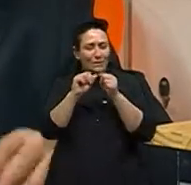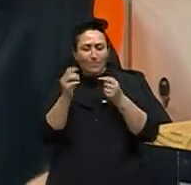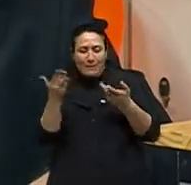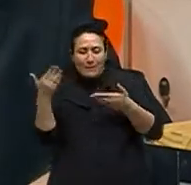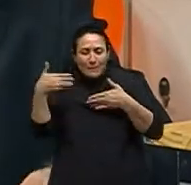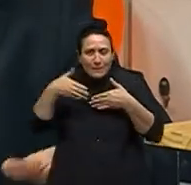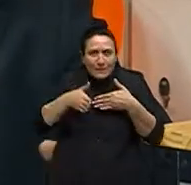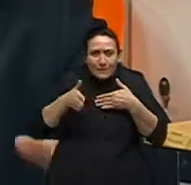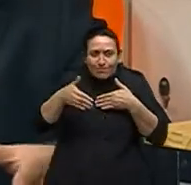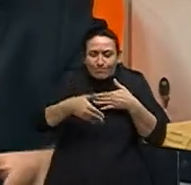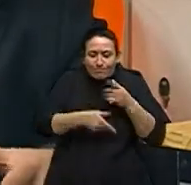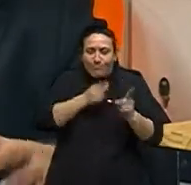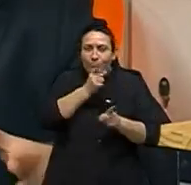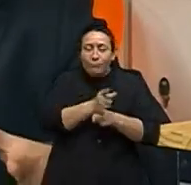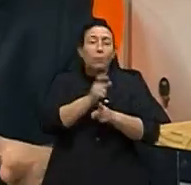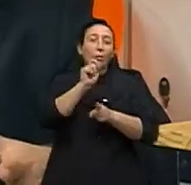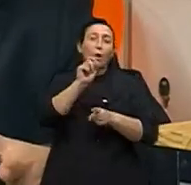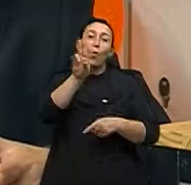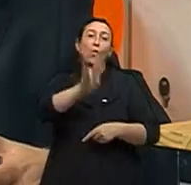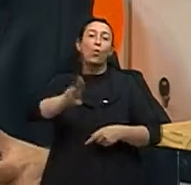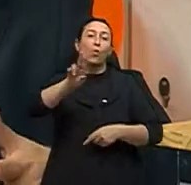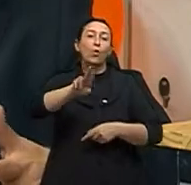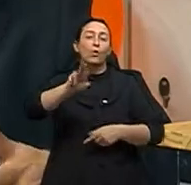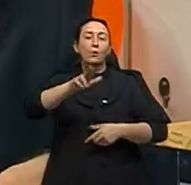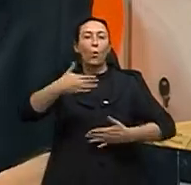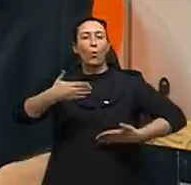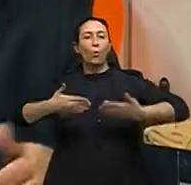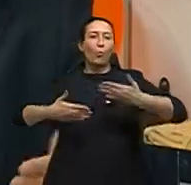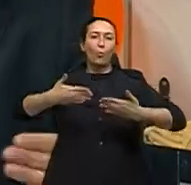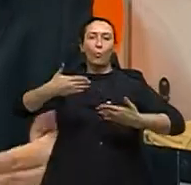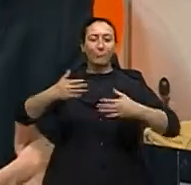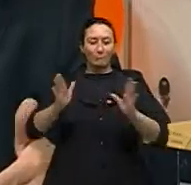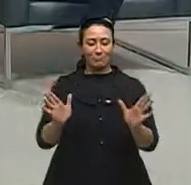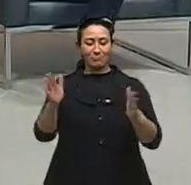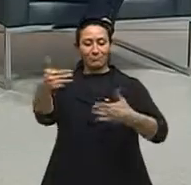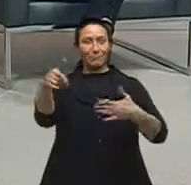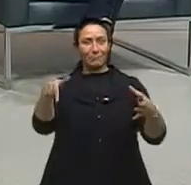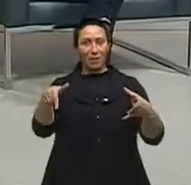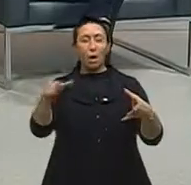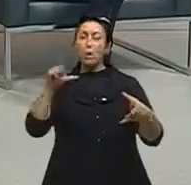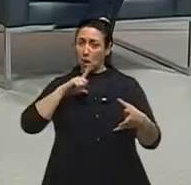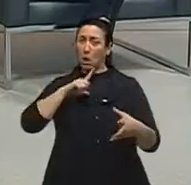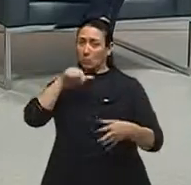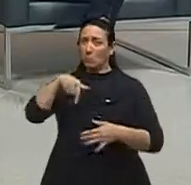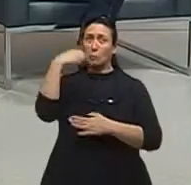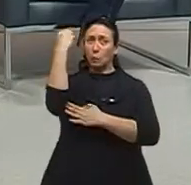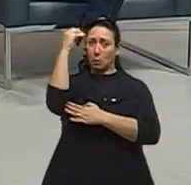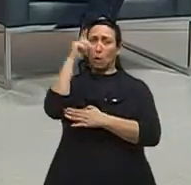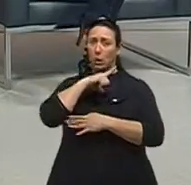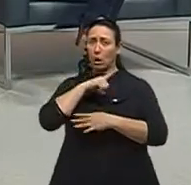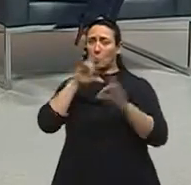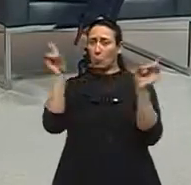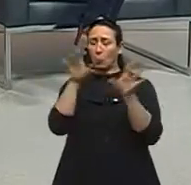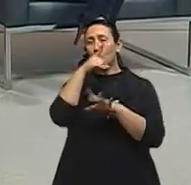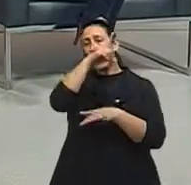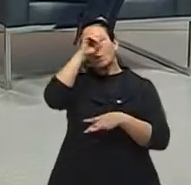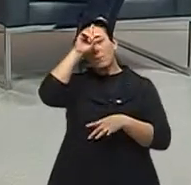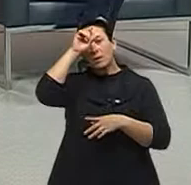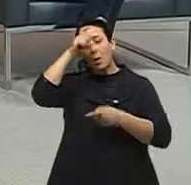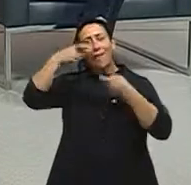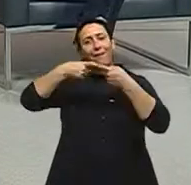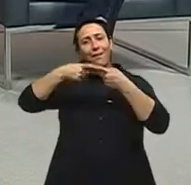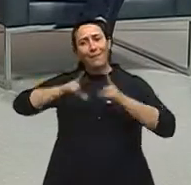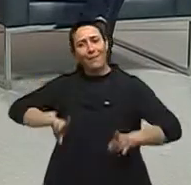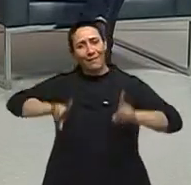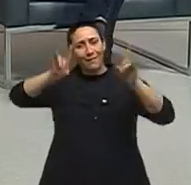cirurgia por laparoscopia é através do uso do robô da robótica já temos em Porto Alegre no Hospital de Clínicas tá